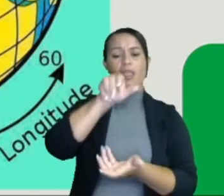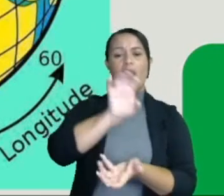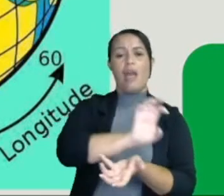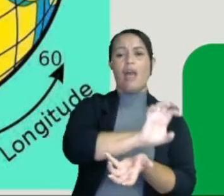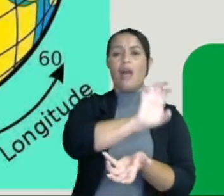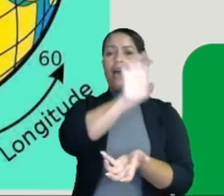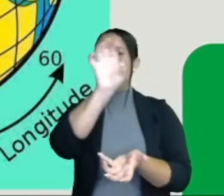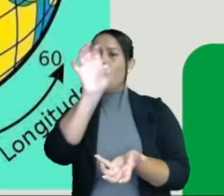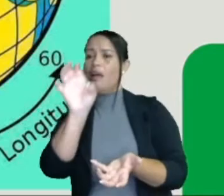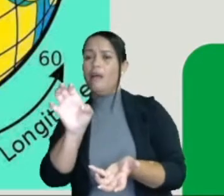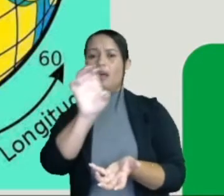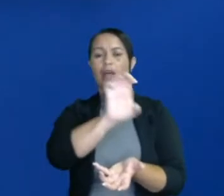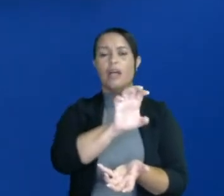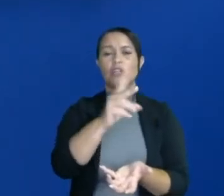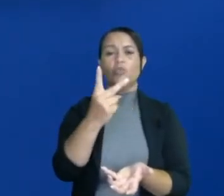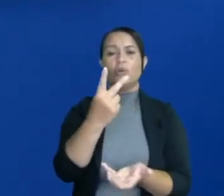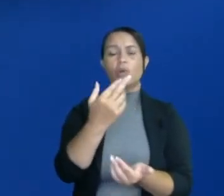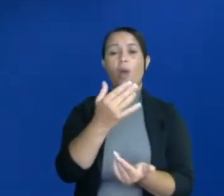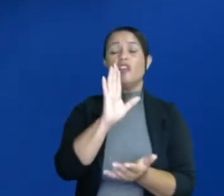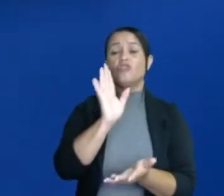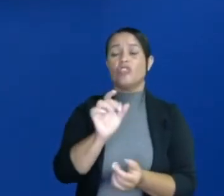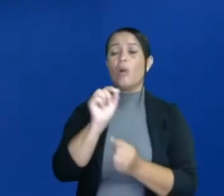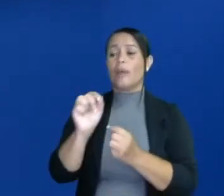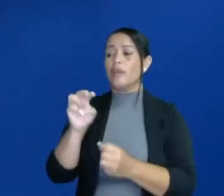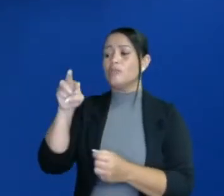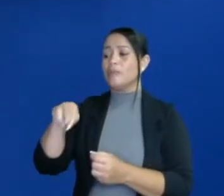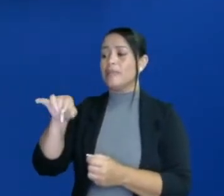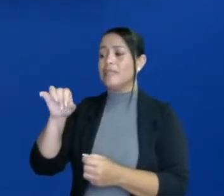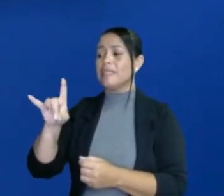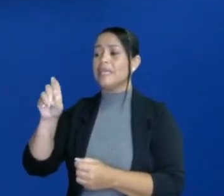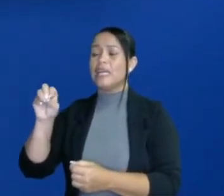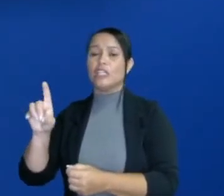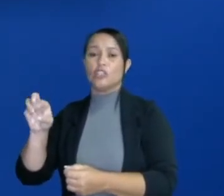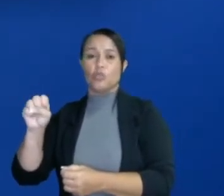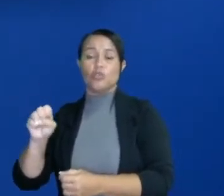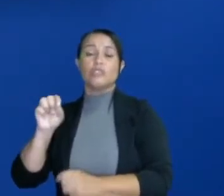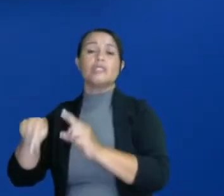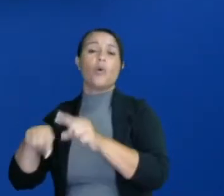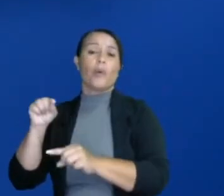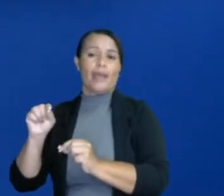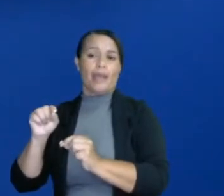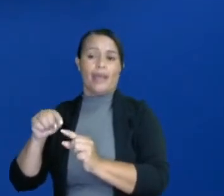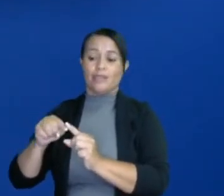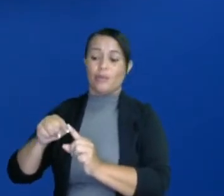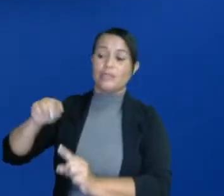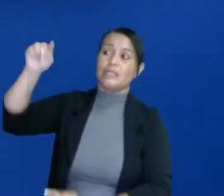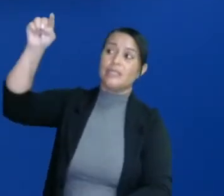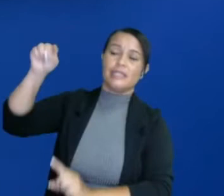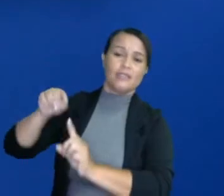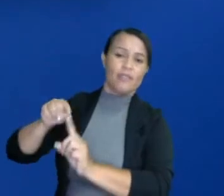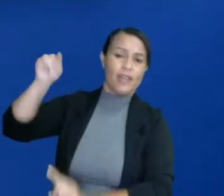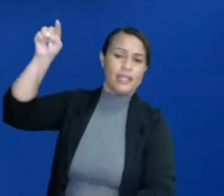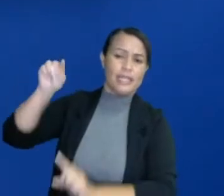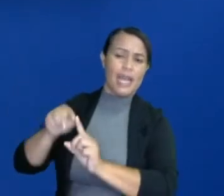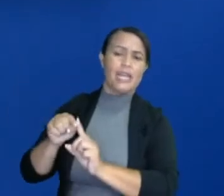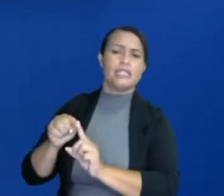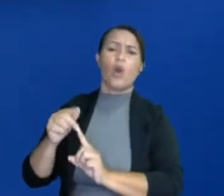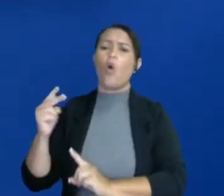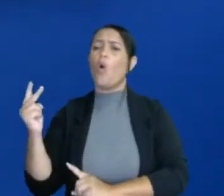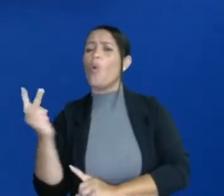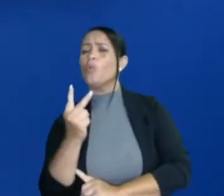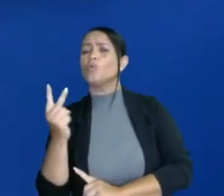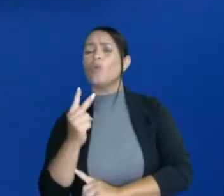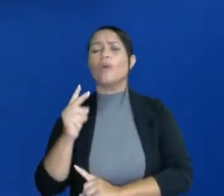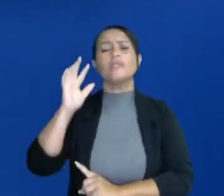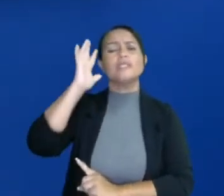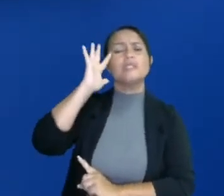né, iguais. Já os meridianos são as linhas verticais. Então, esse conjunto de linhas imaginárias, eles